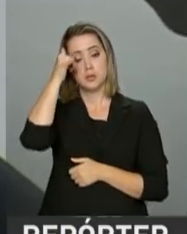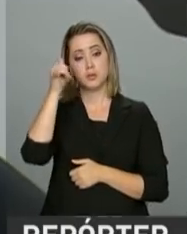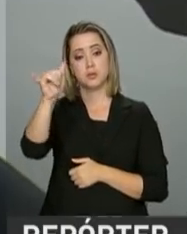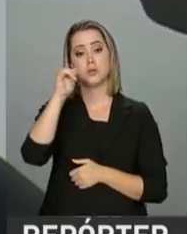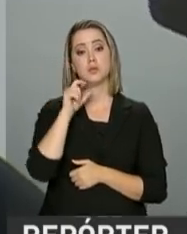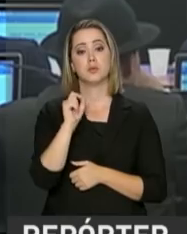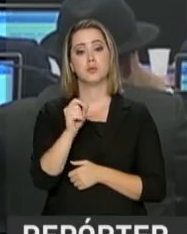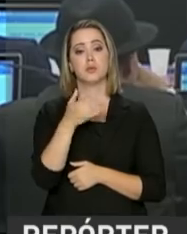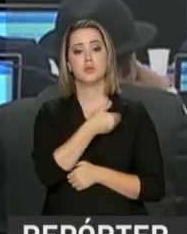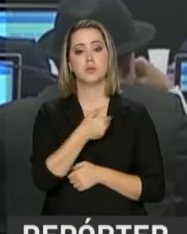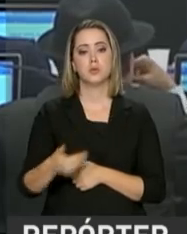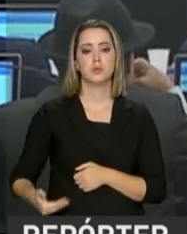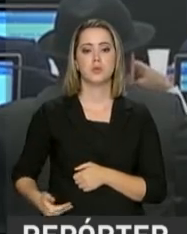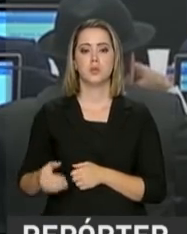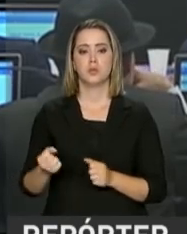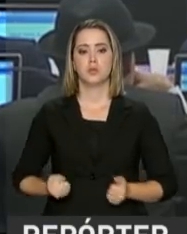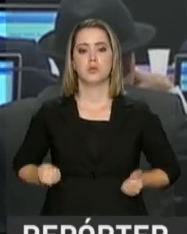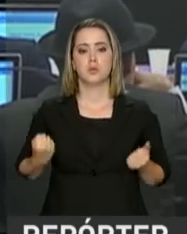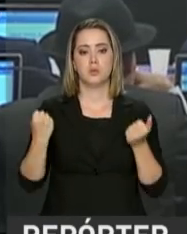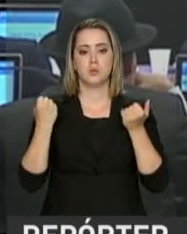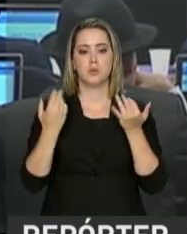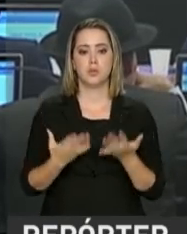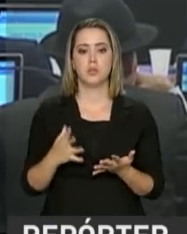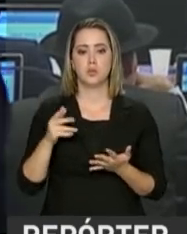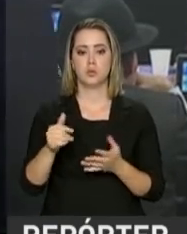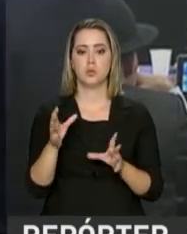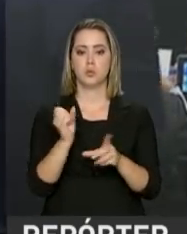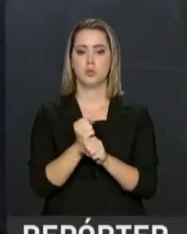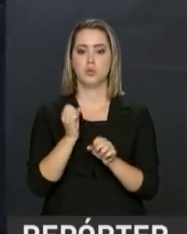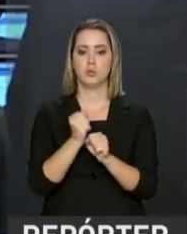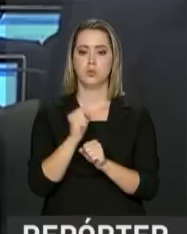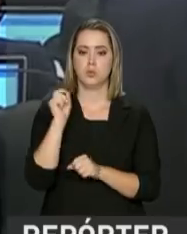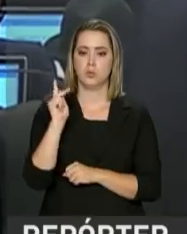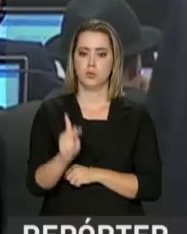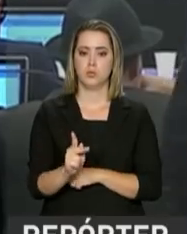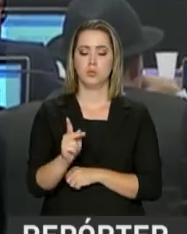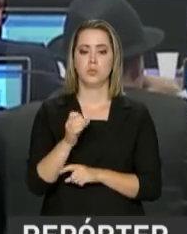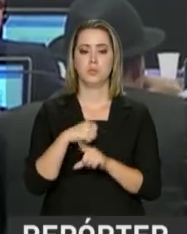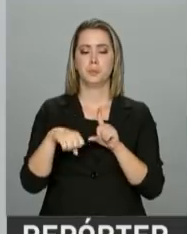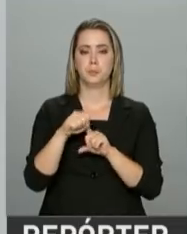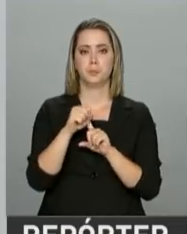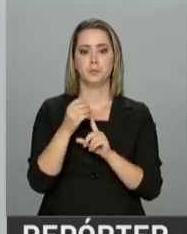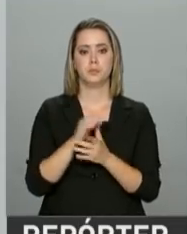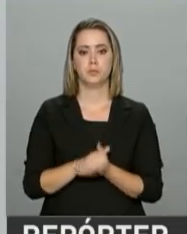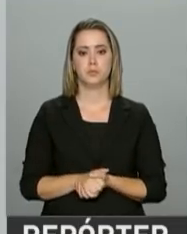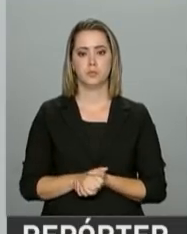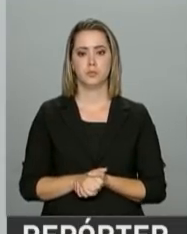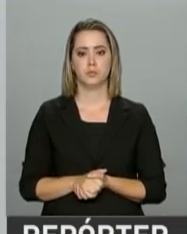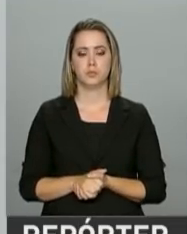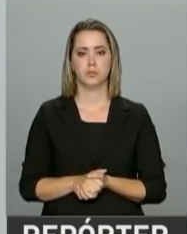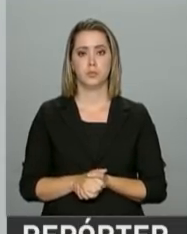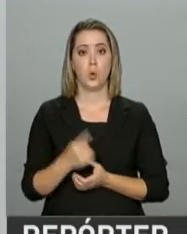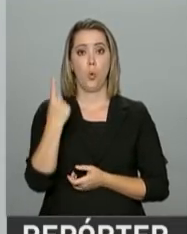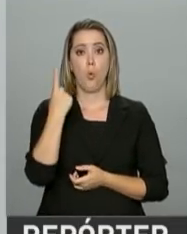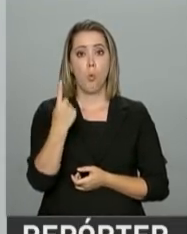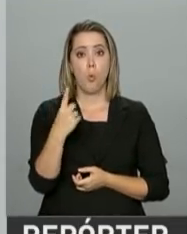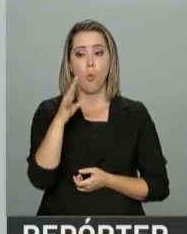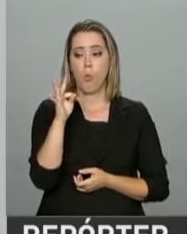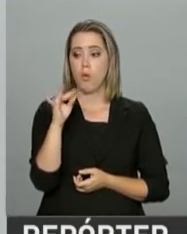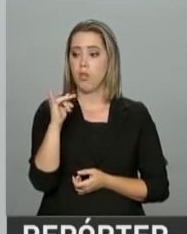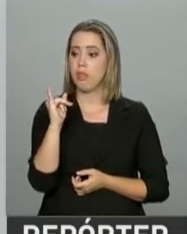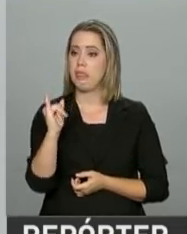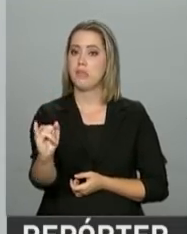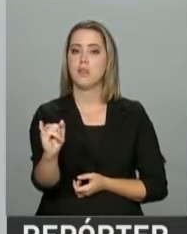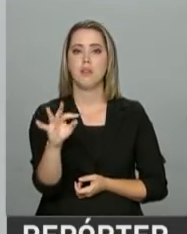que o governo gaste todos os recursos do orçamento com a Previdência Social 1 trão 241